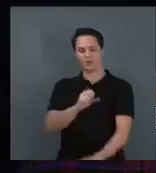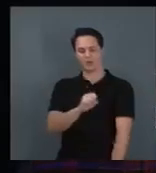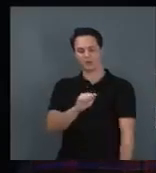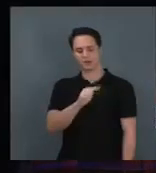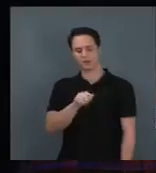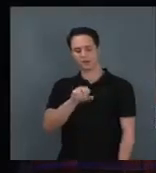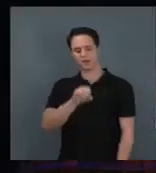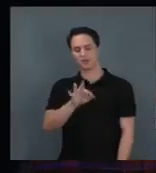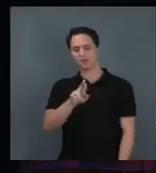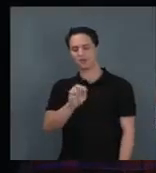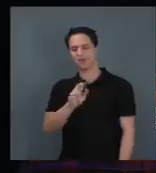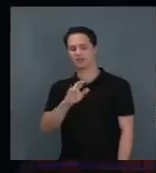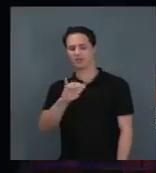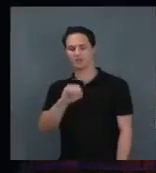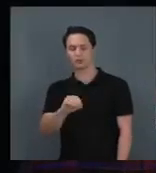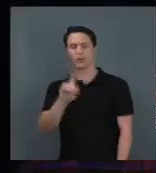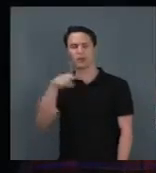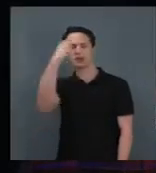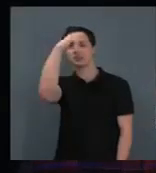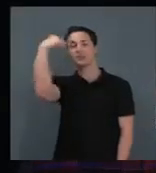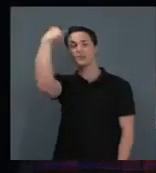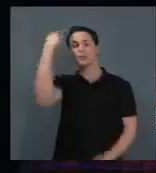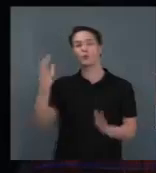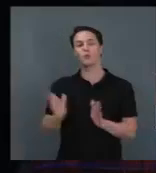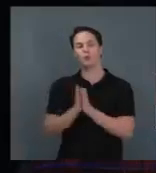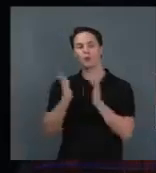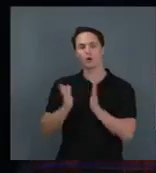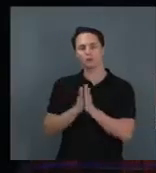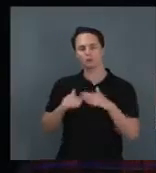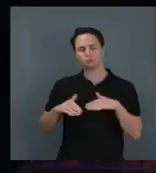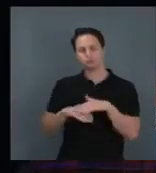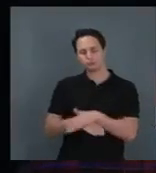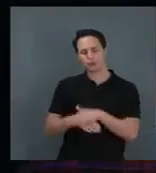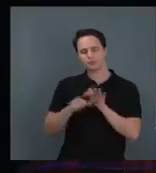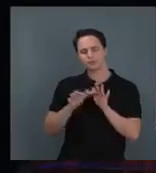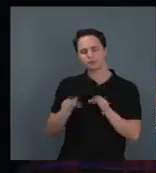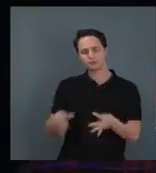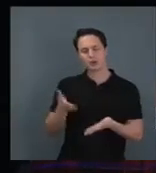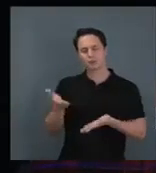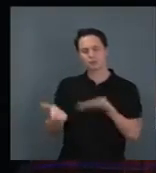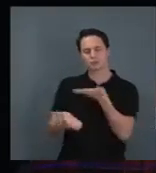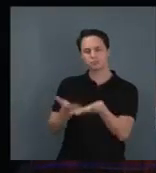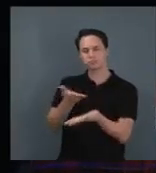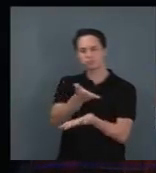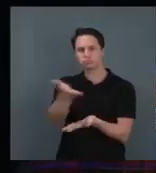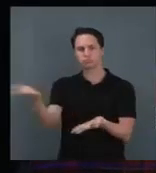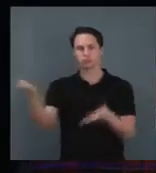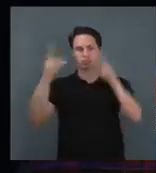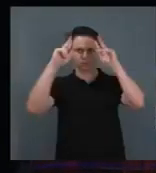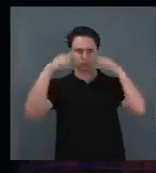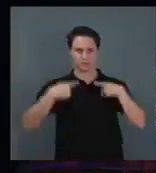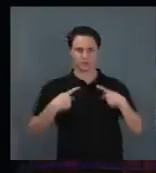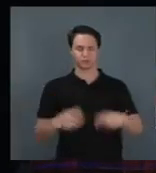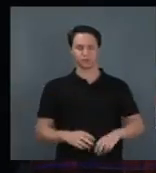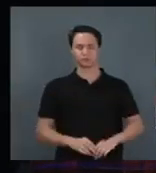o santo dos pobres, da simplicidade e do cuidado com a criação.